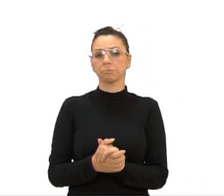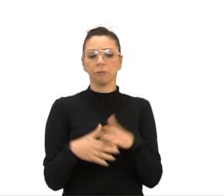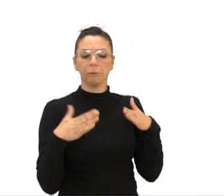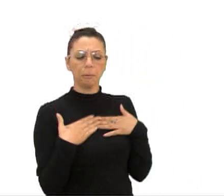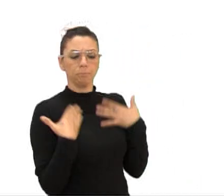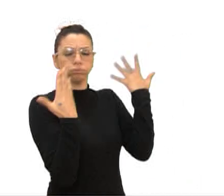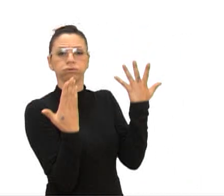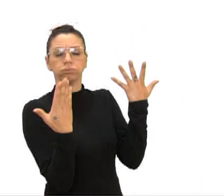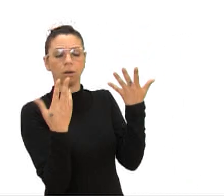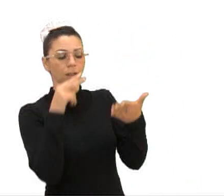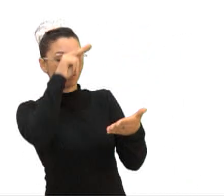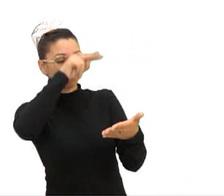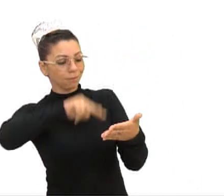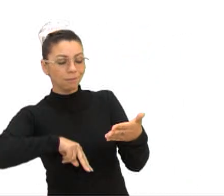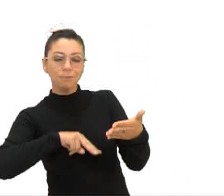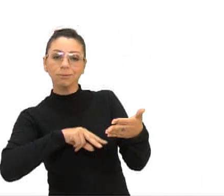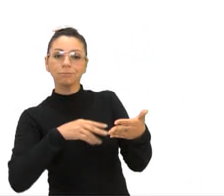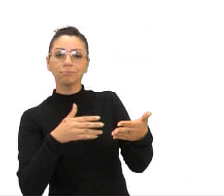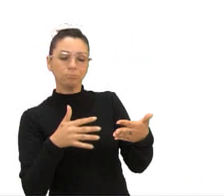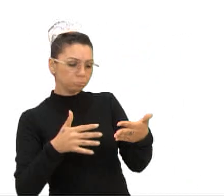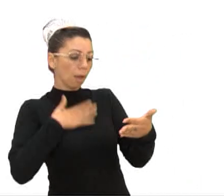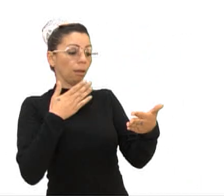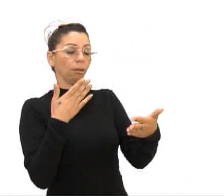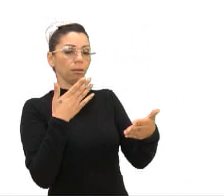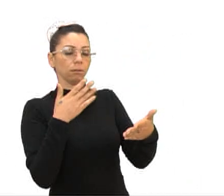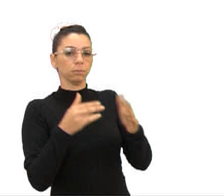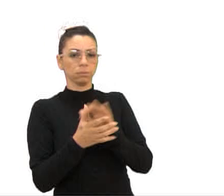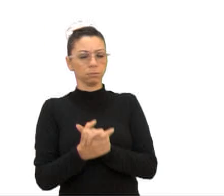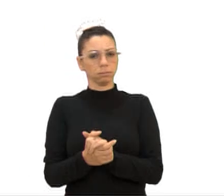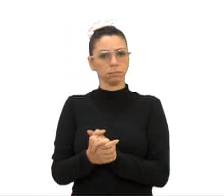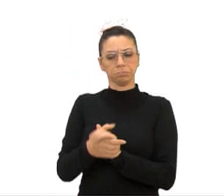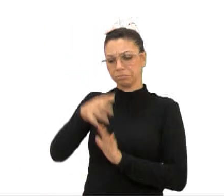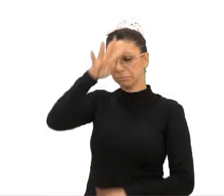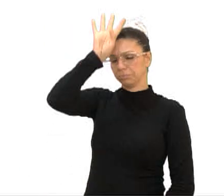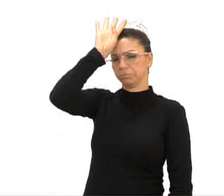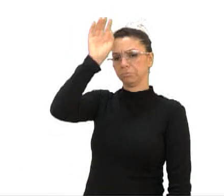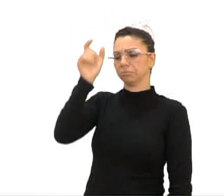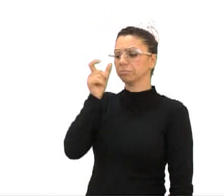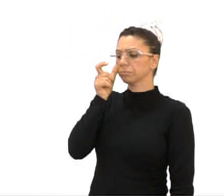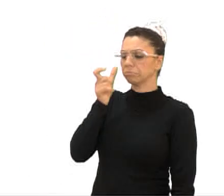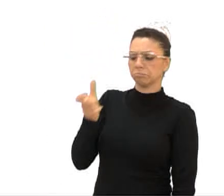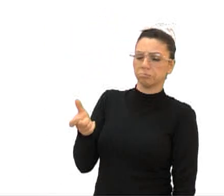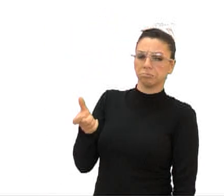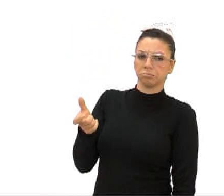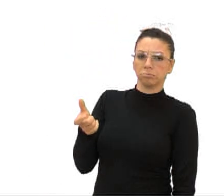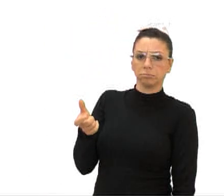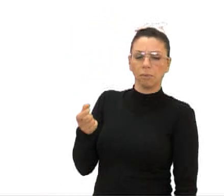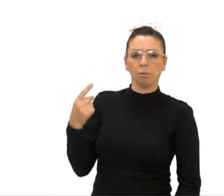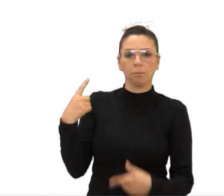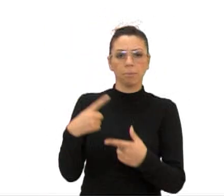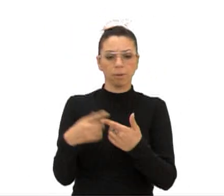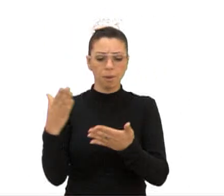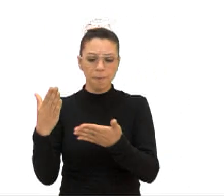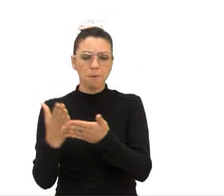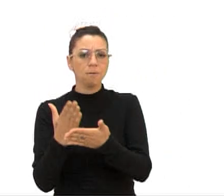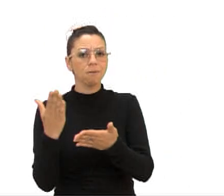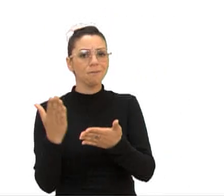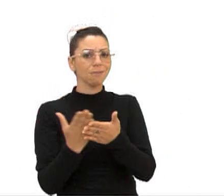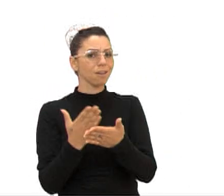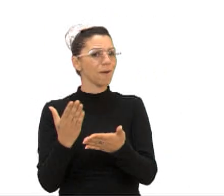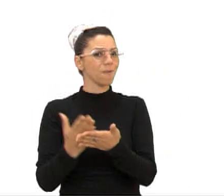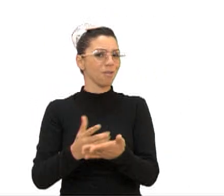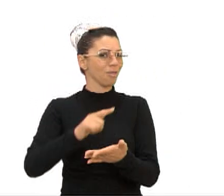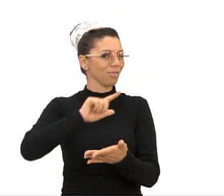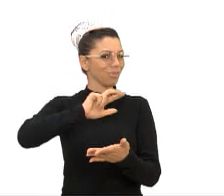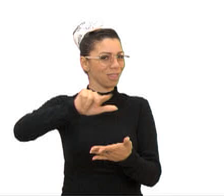aquilo que ele estava lendo, ele se espantou, o Calvin ficou curioso, demonstrando que o livro poderia não ser